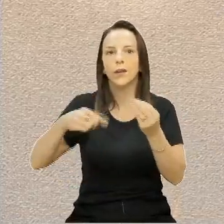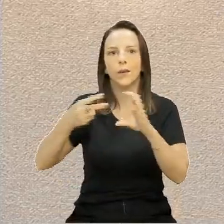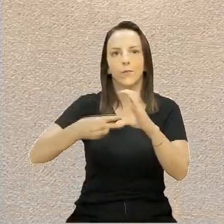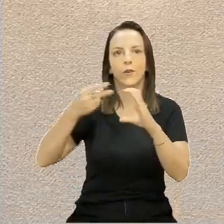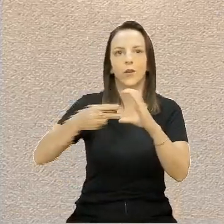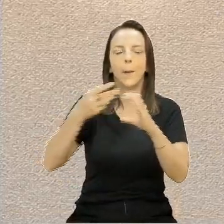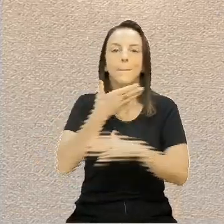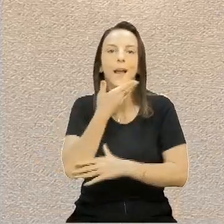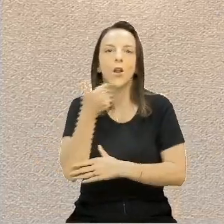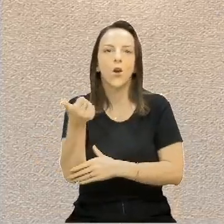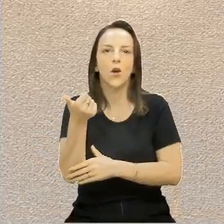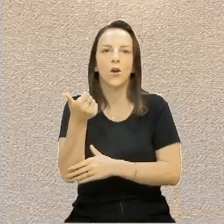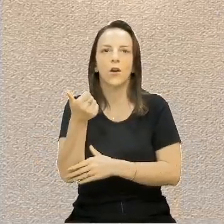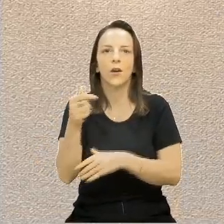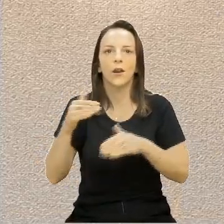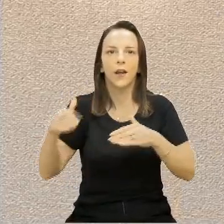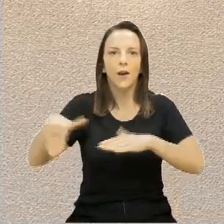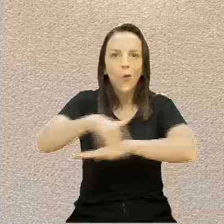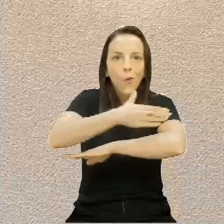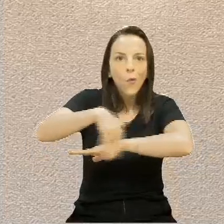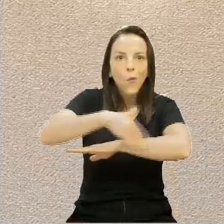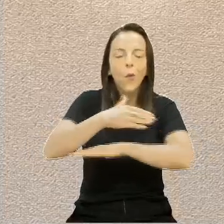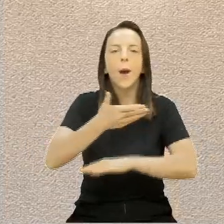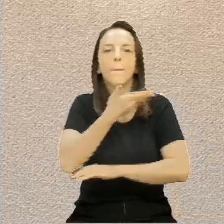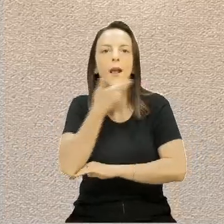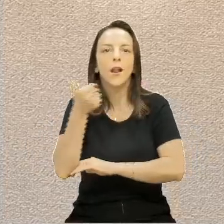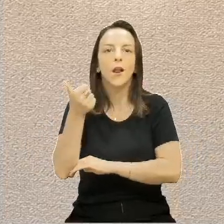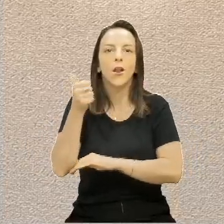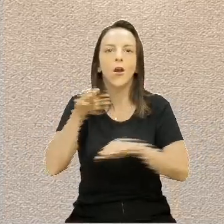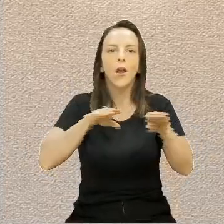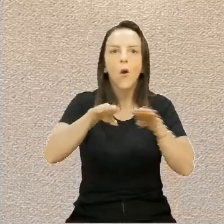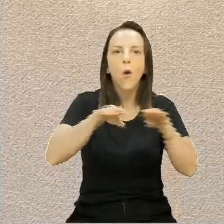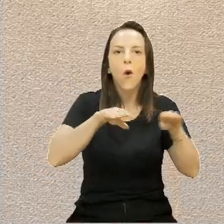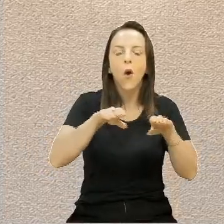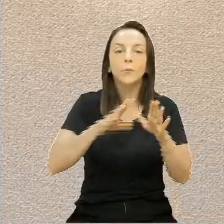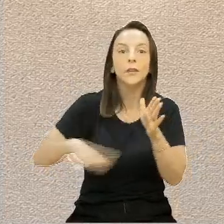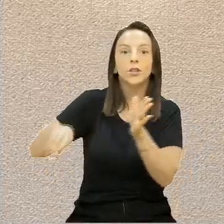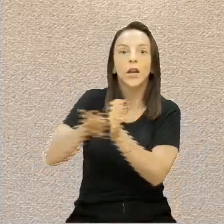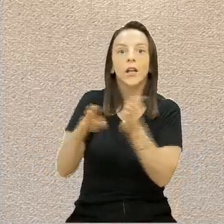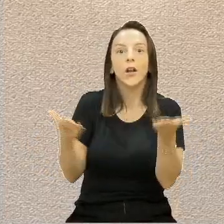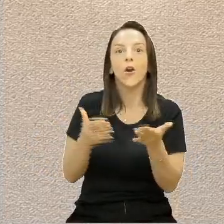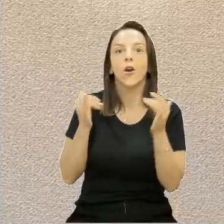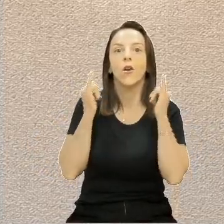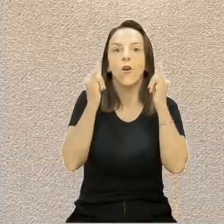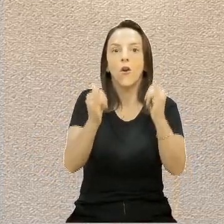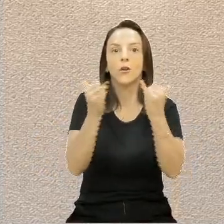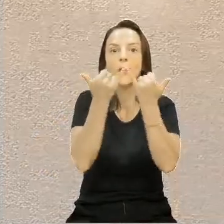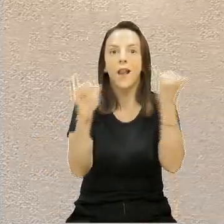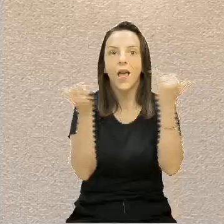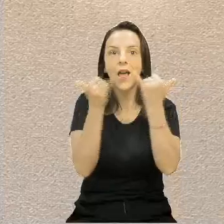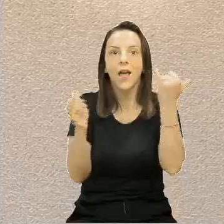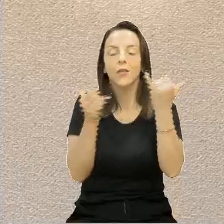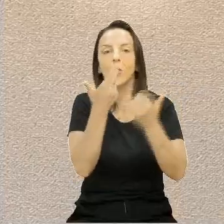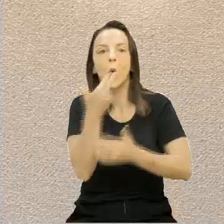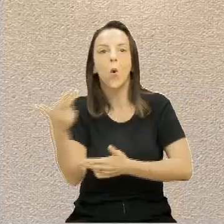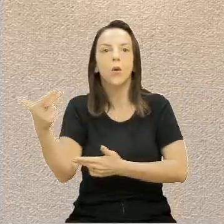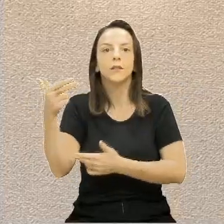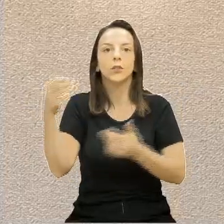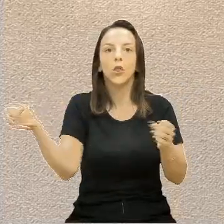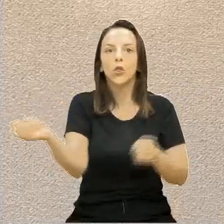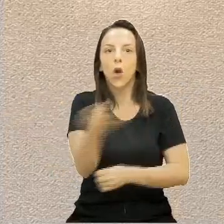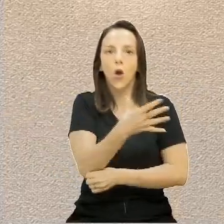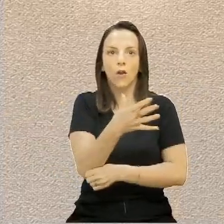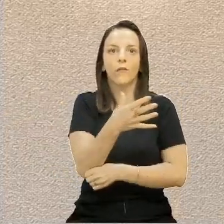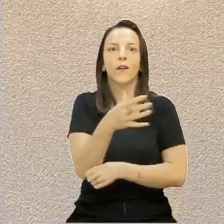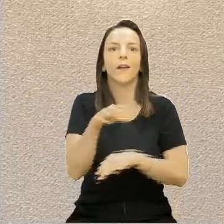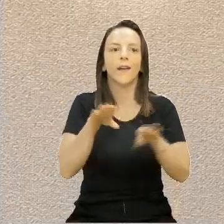chegando aí a discussão dos ônibus elétricos, de outras novidades aí para o transporte público, as próprias estações de